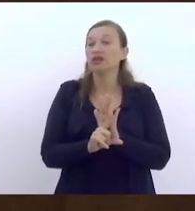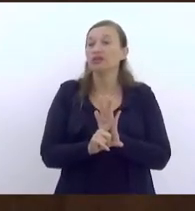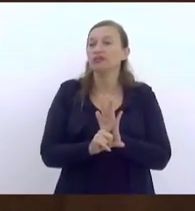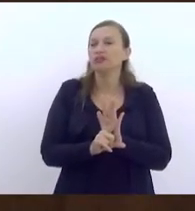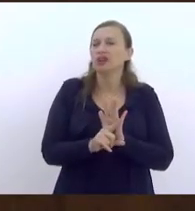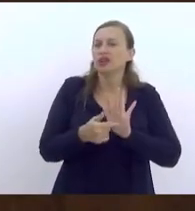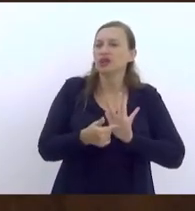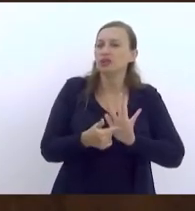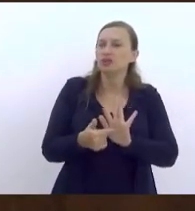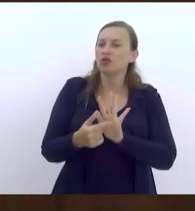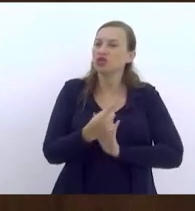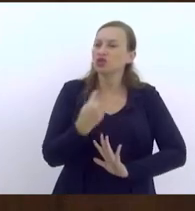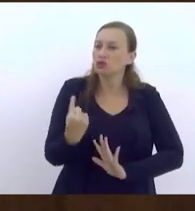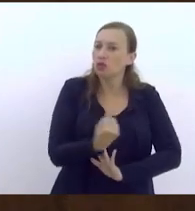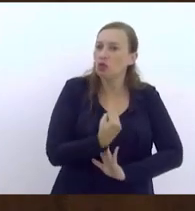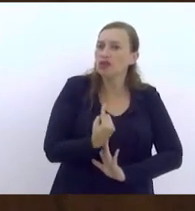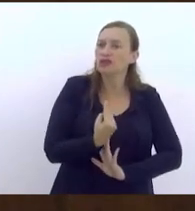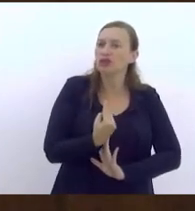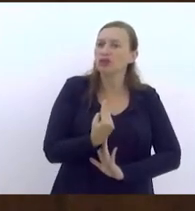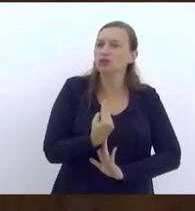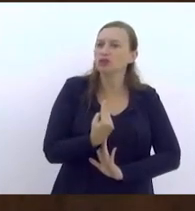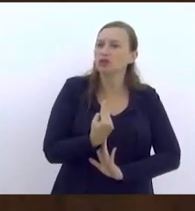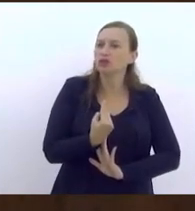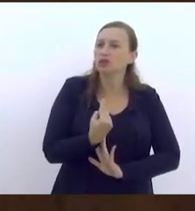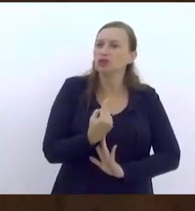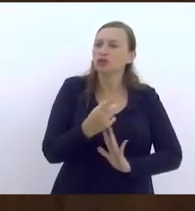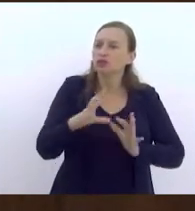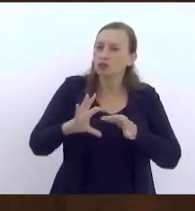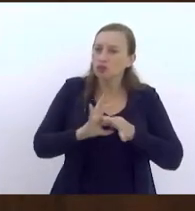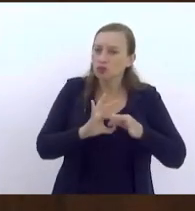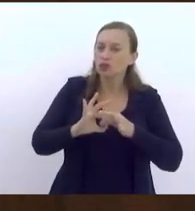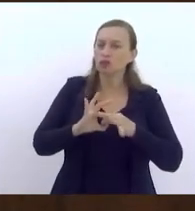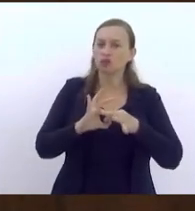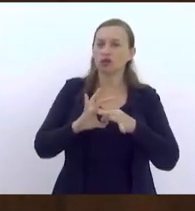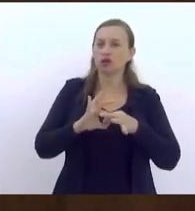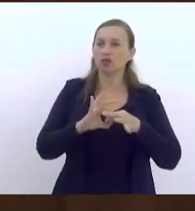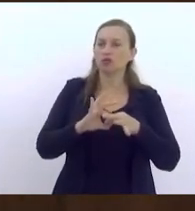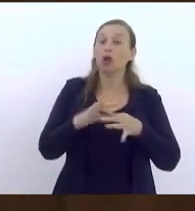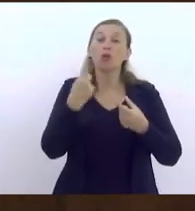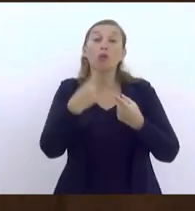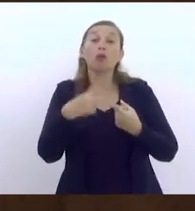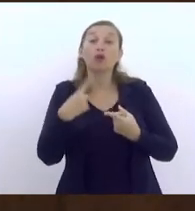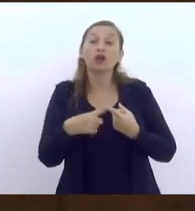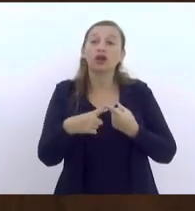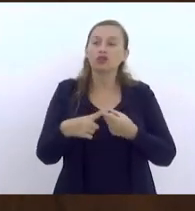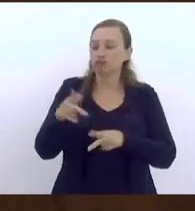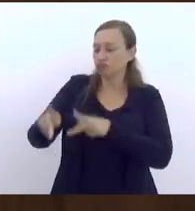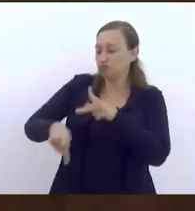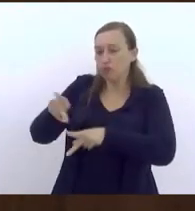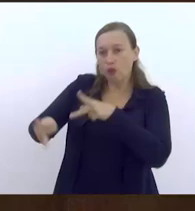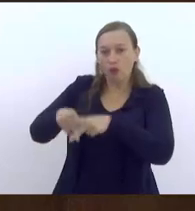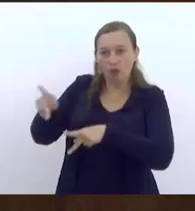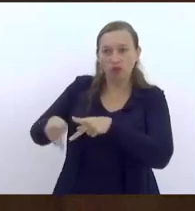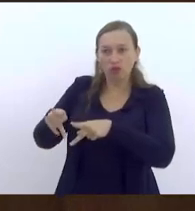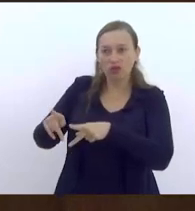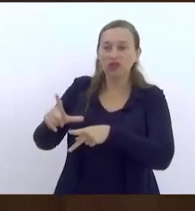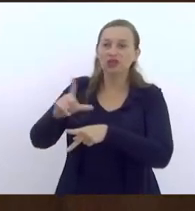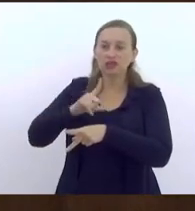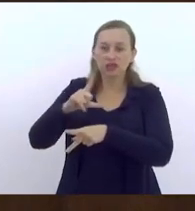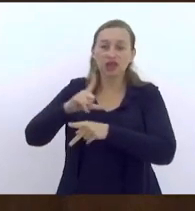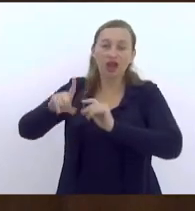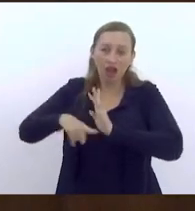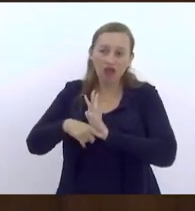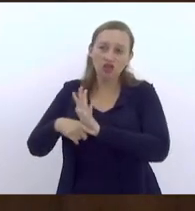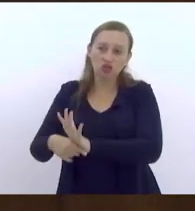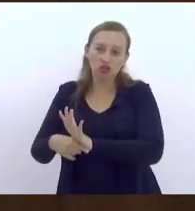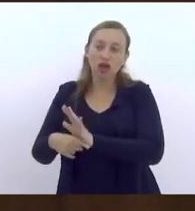para todos nós um laço de proximidade, porque é um povo que muito tem a contribuir